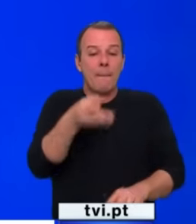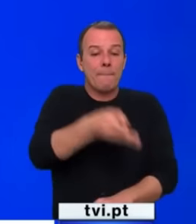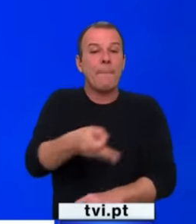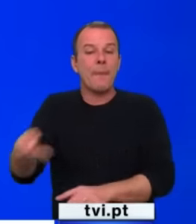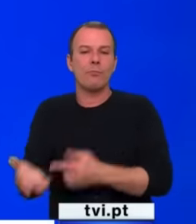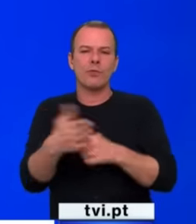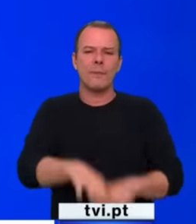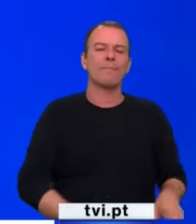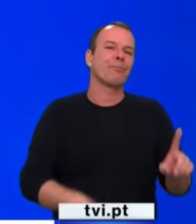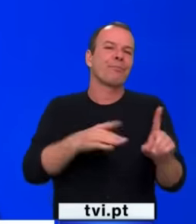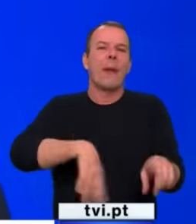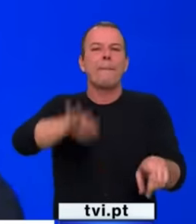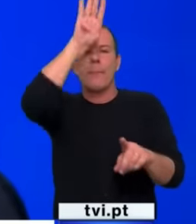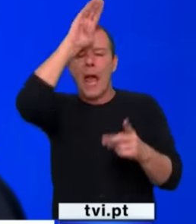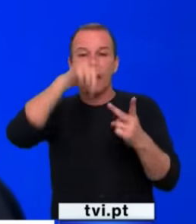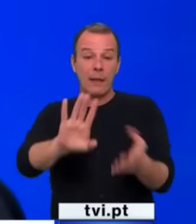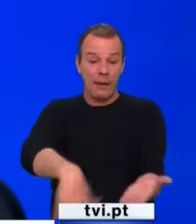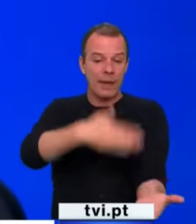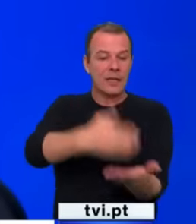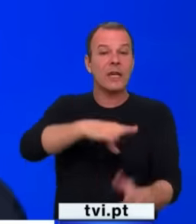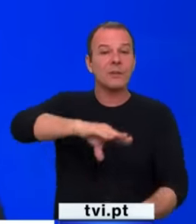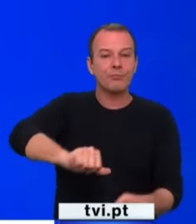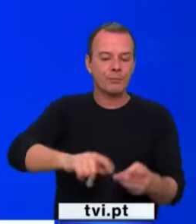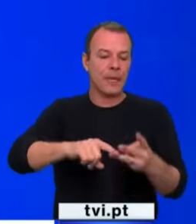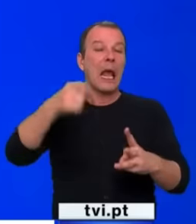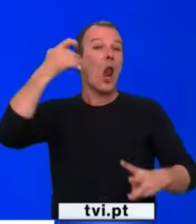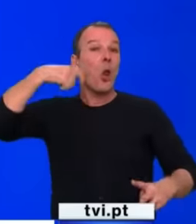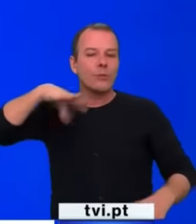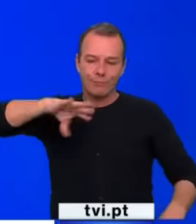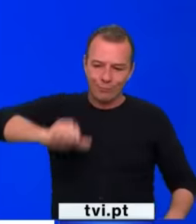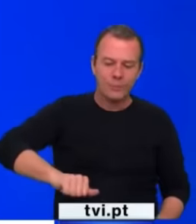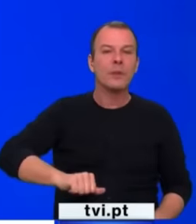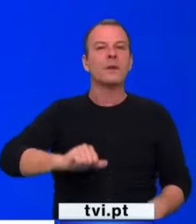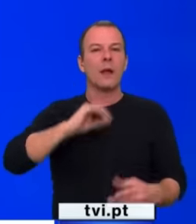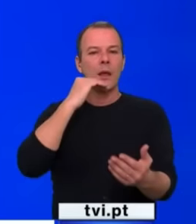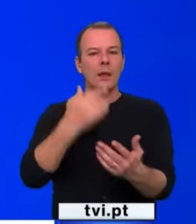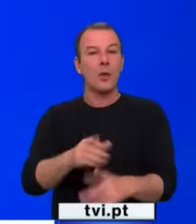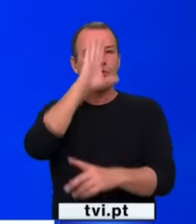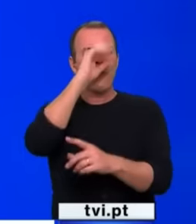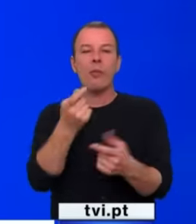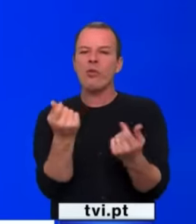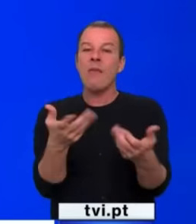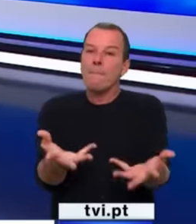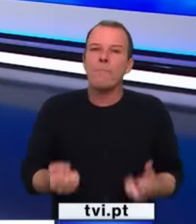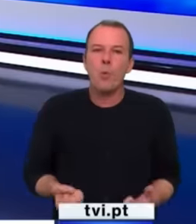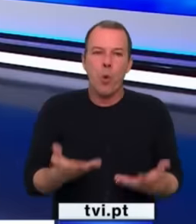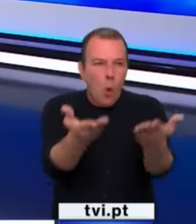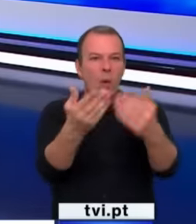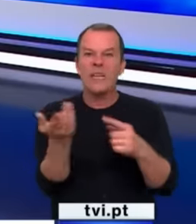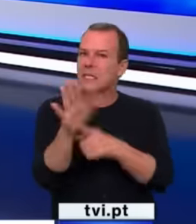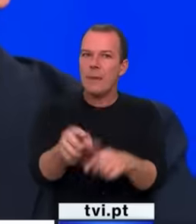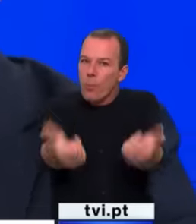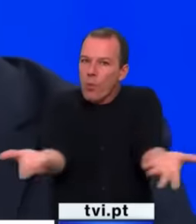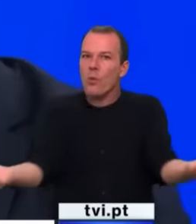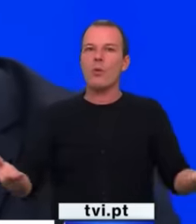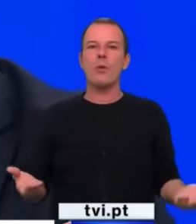de Braga, como o caso de Cascais, olha, o Beatriz Ângelo, conseguiu-se mais eficiência, o Estado poupou mais dinheiro, tivemos melhor saúde. Pedro Nuno Santos, dou-lhe a palavra